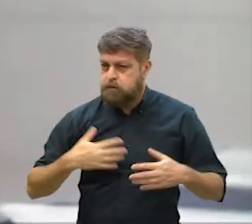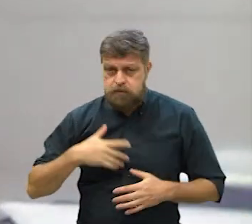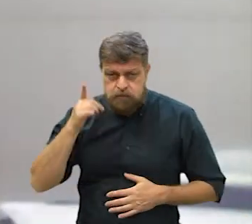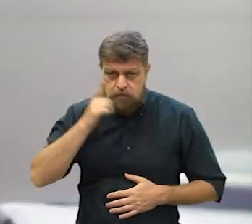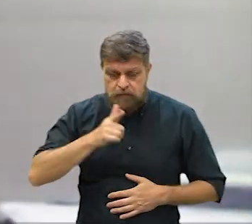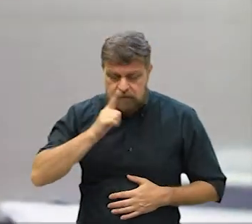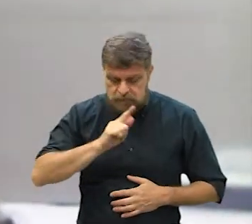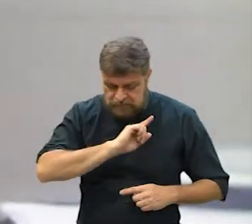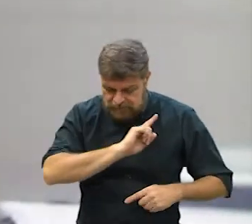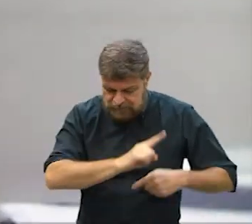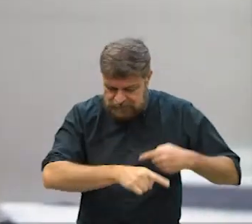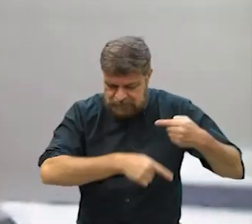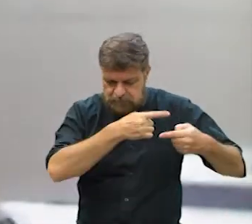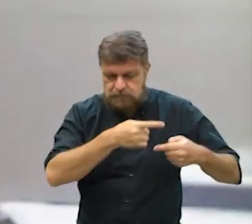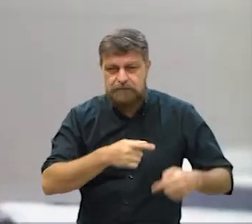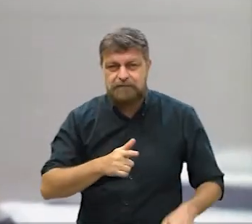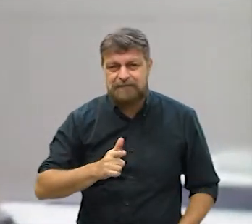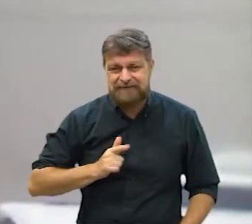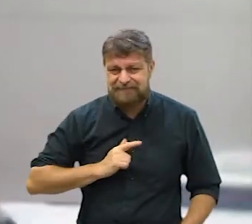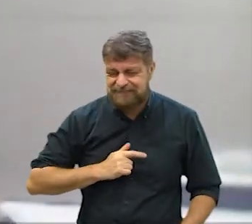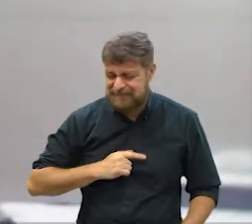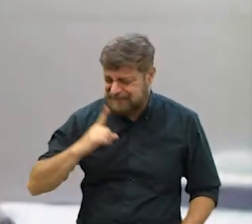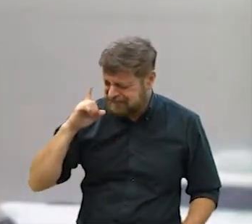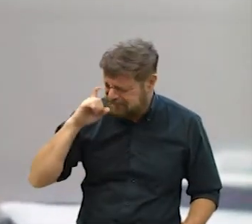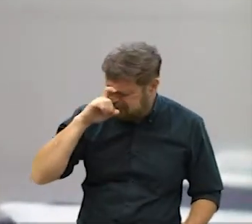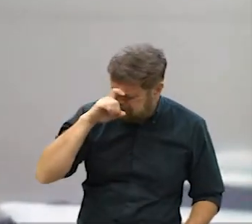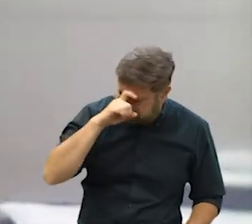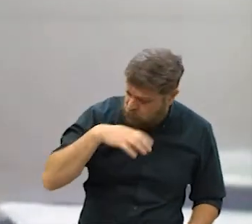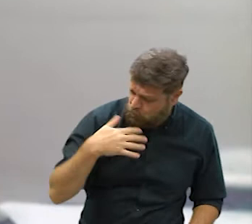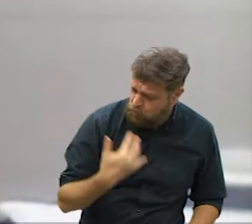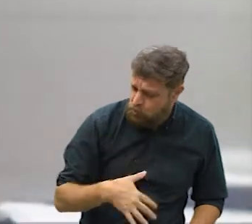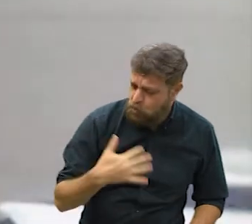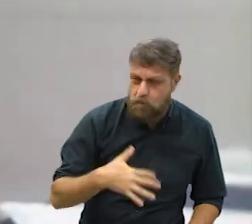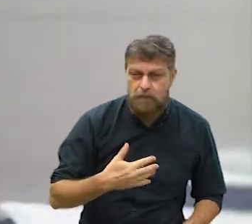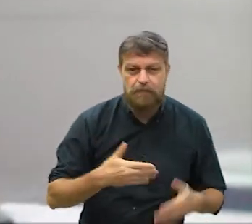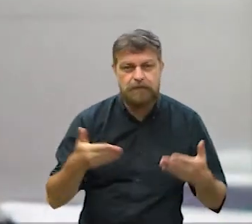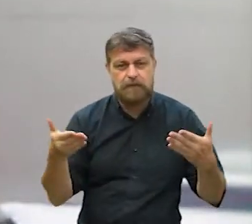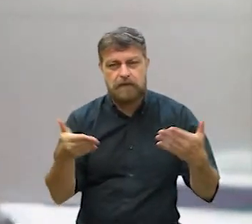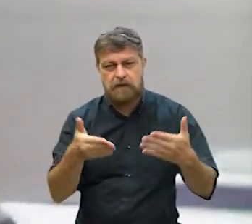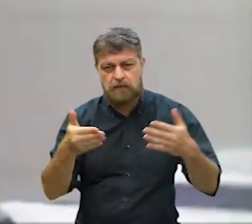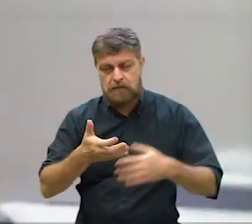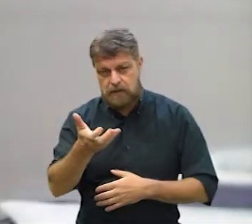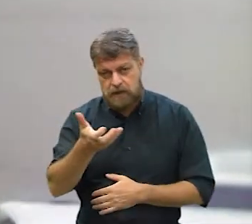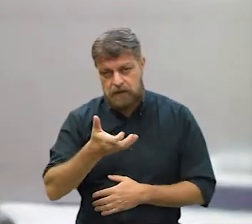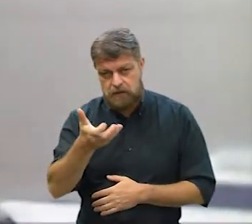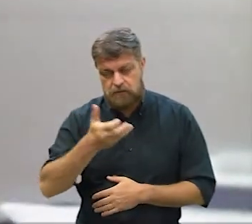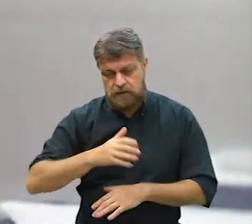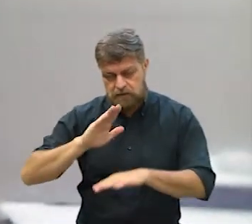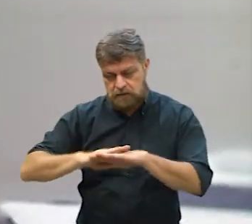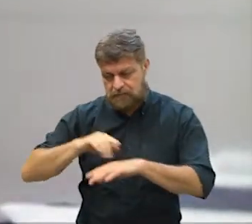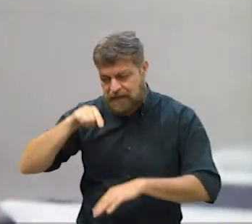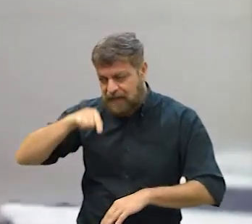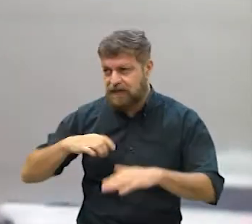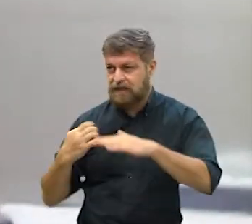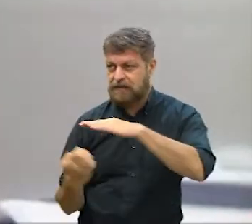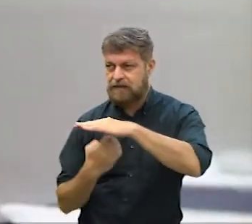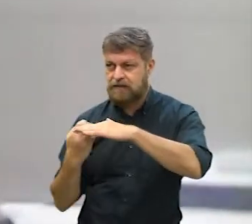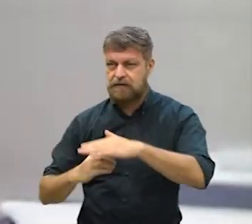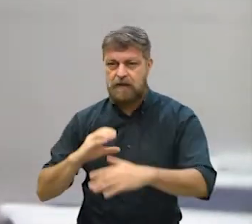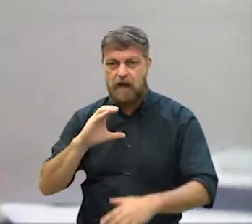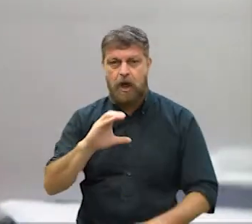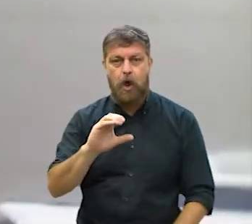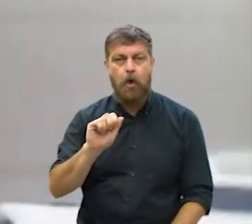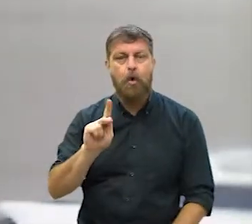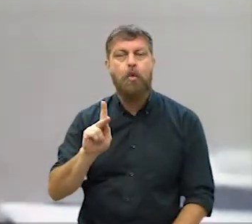para limpar. Foi um parto da montanha, tá? E agora eu quero fazer isso também aqui na